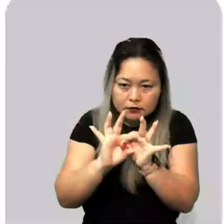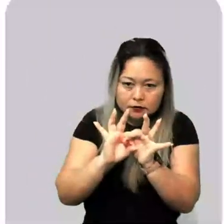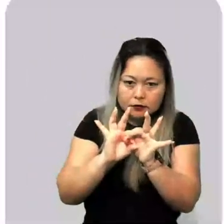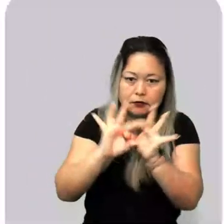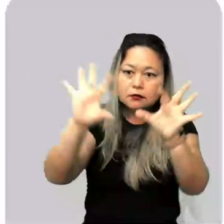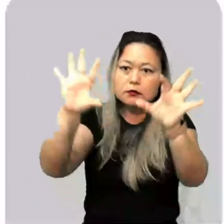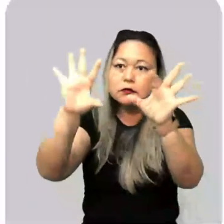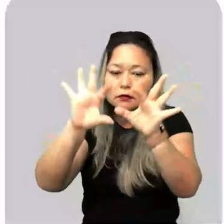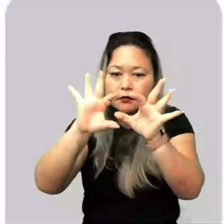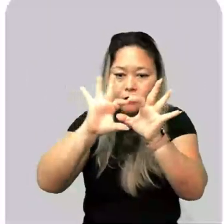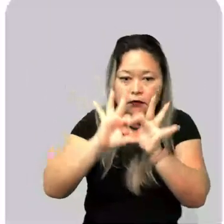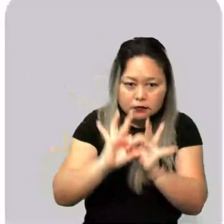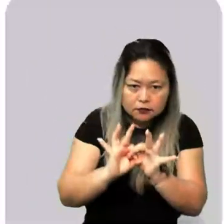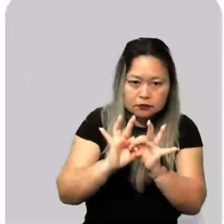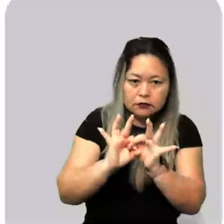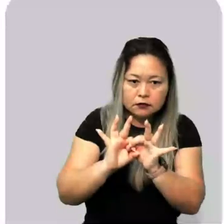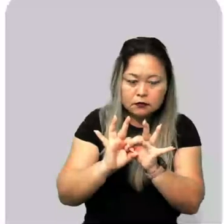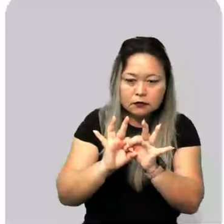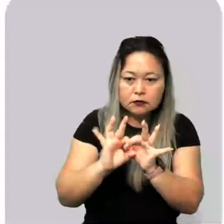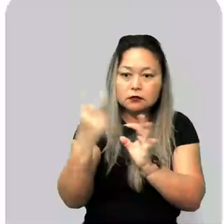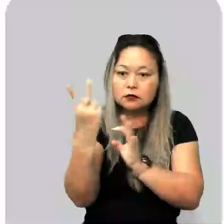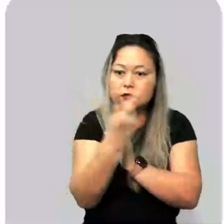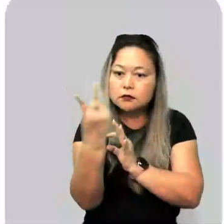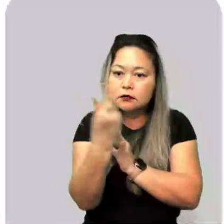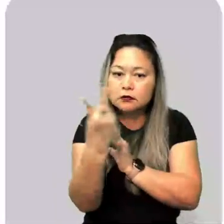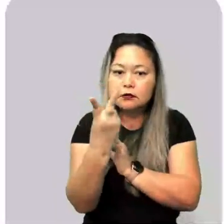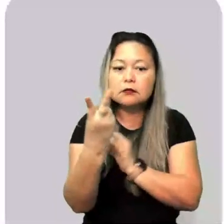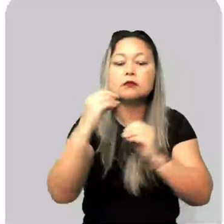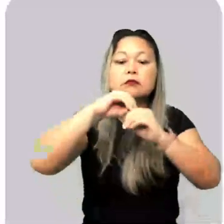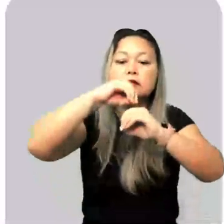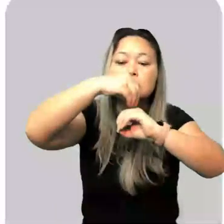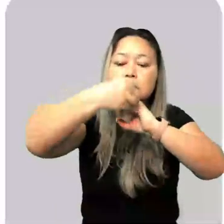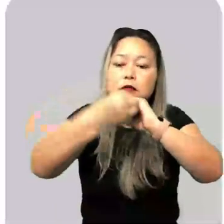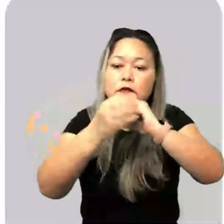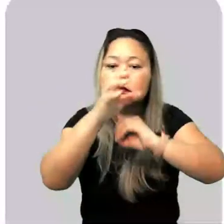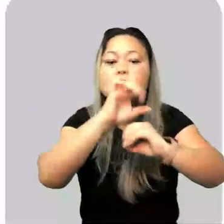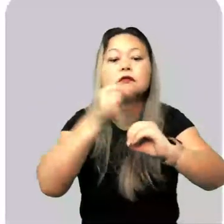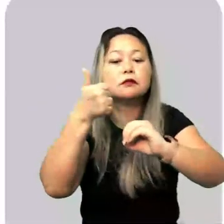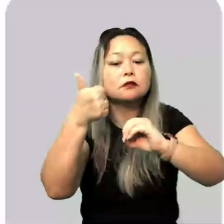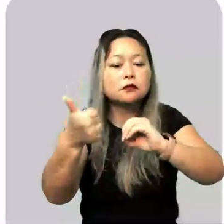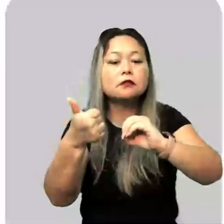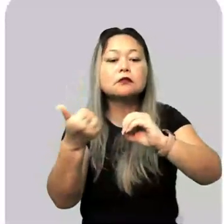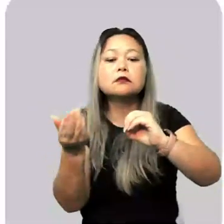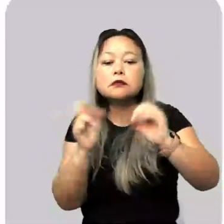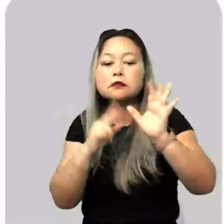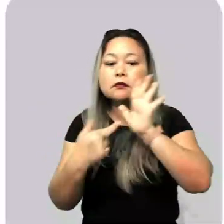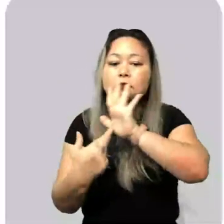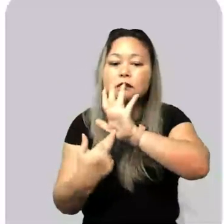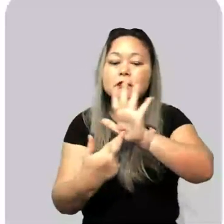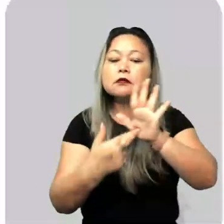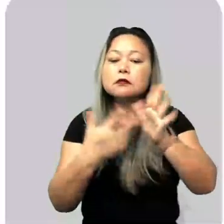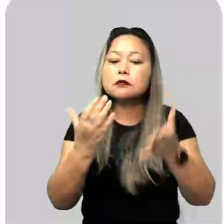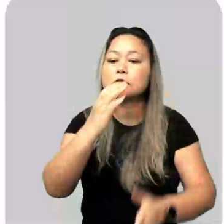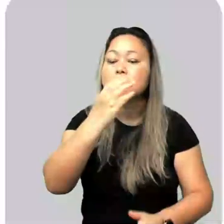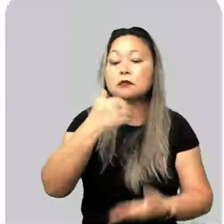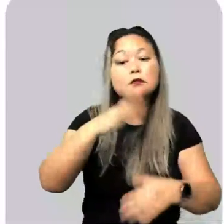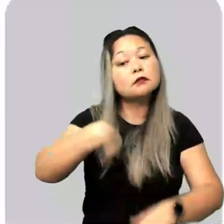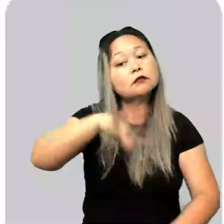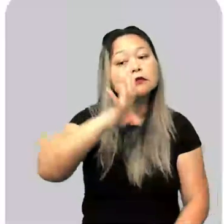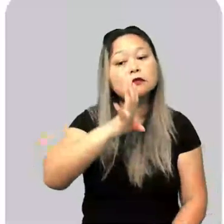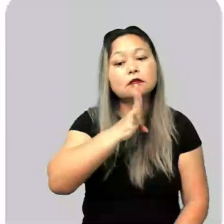Os disacarídeos são constituídos pela união de 2 monossacarídeos? Tudo bem. E seus representantes